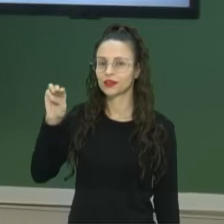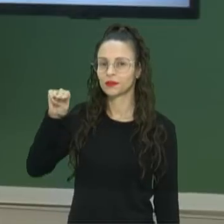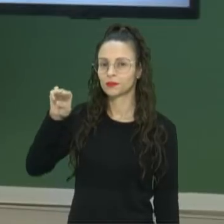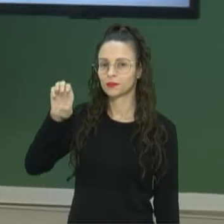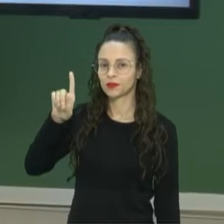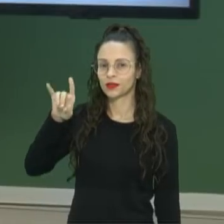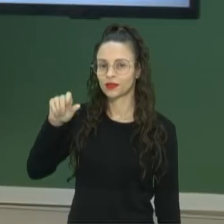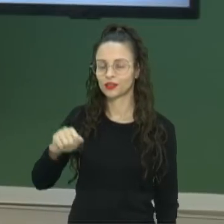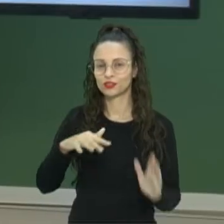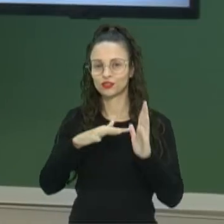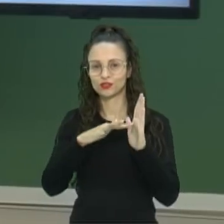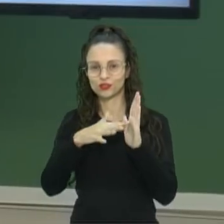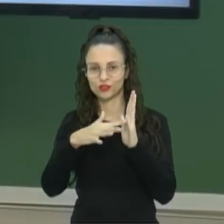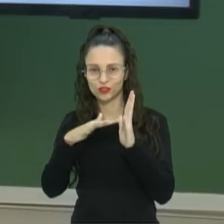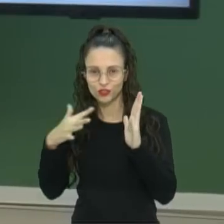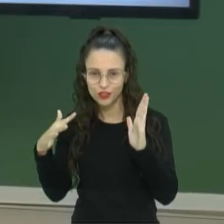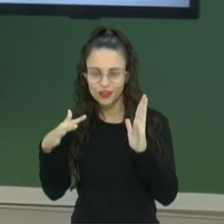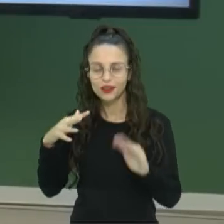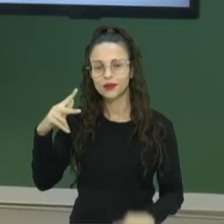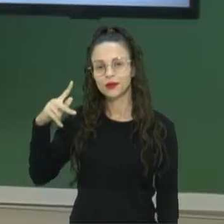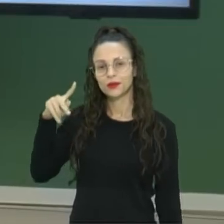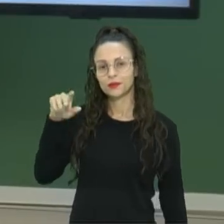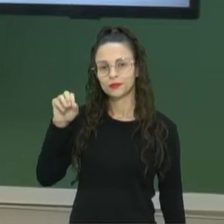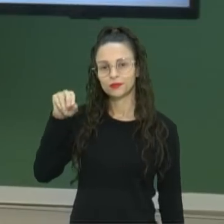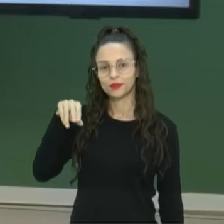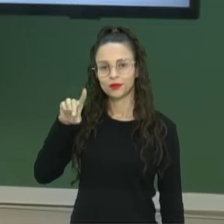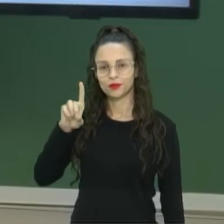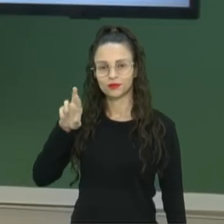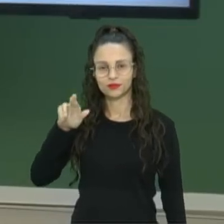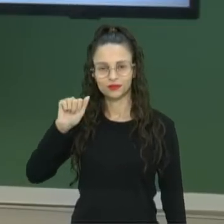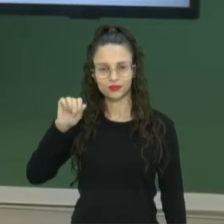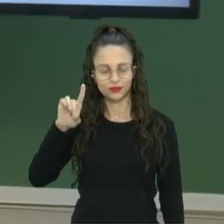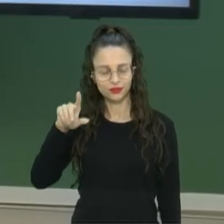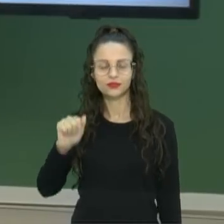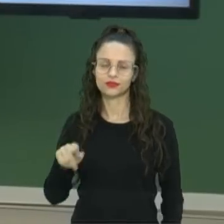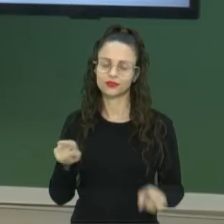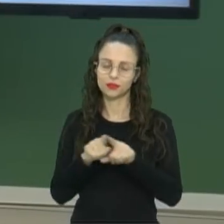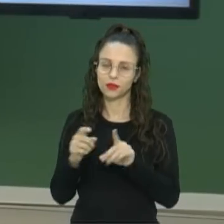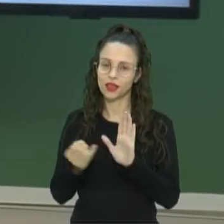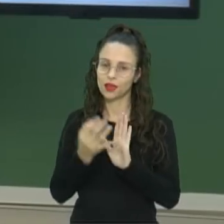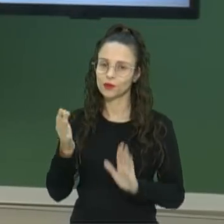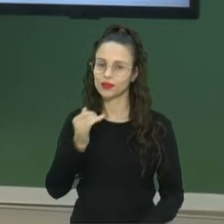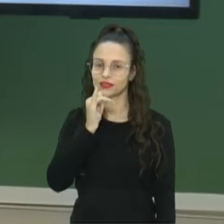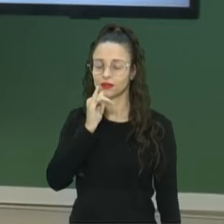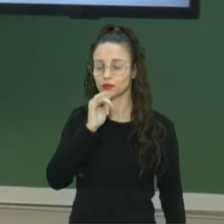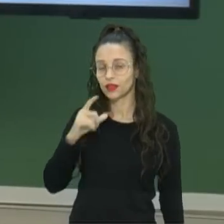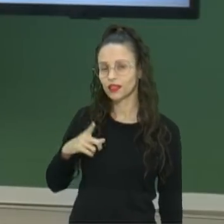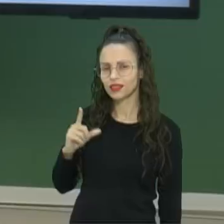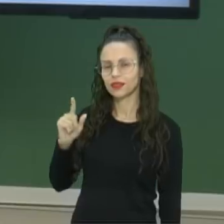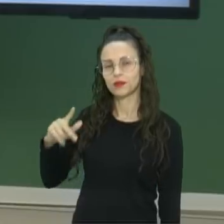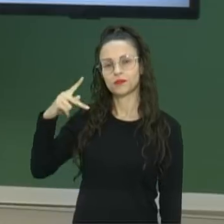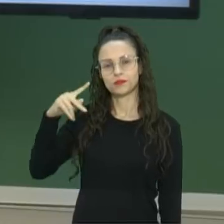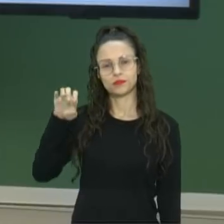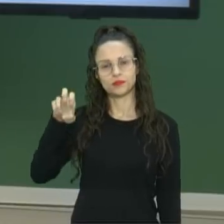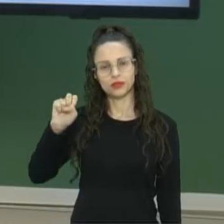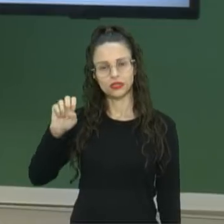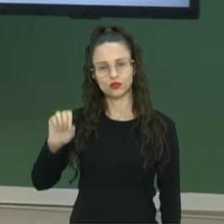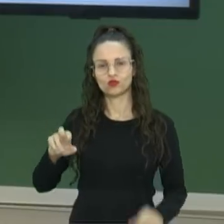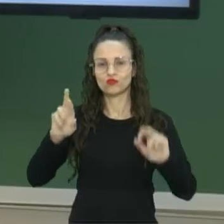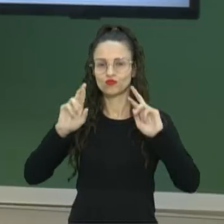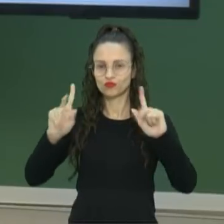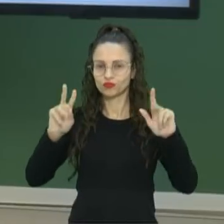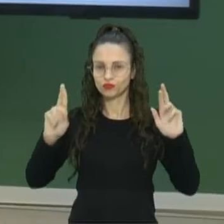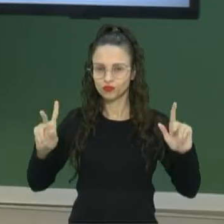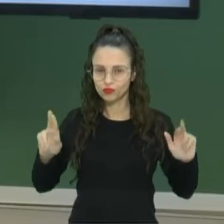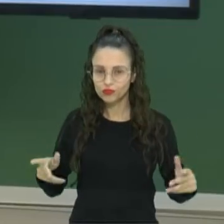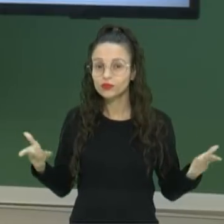média aritmética ponderada e alguns exemplos. Aquela que tem pesos diferentes, certo?